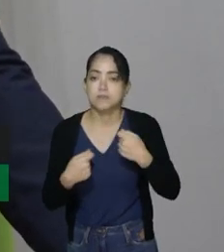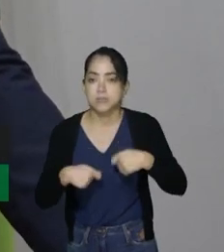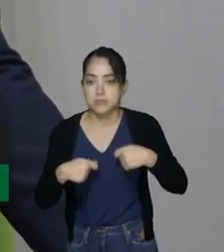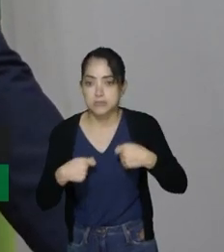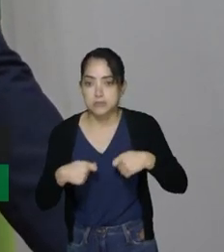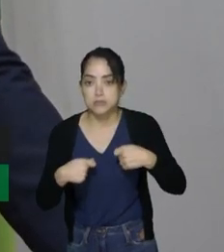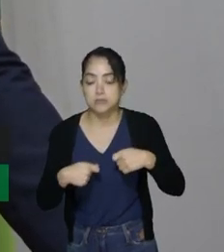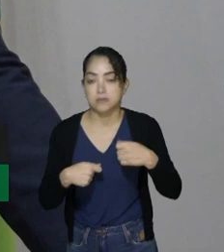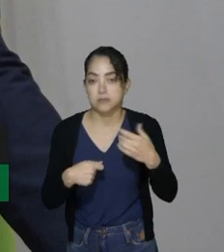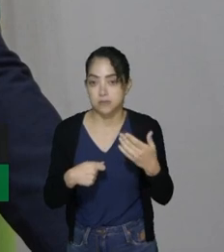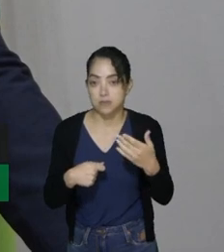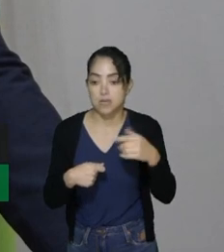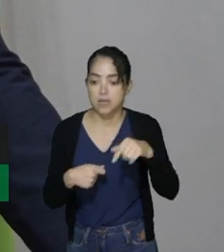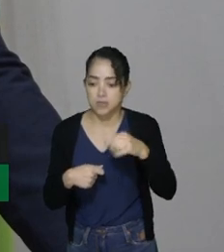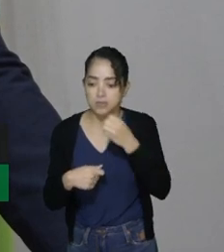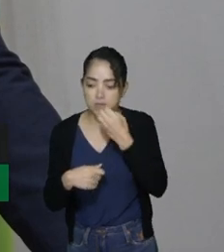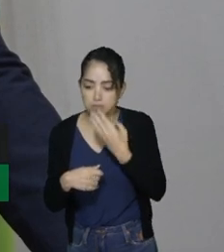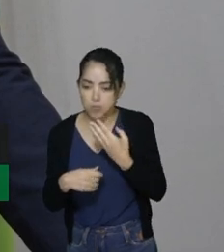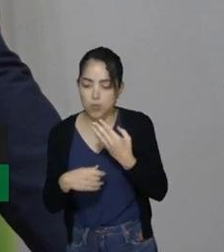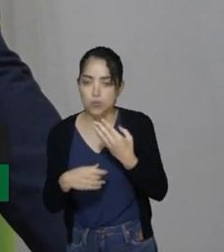casa nós temos bons marinheiros.